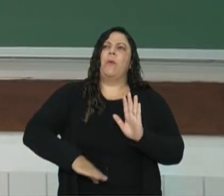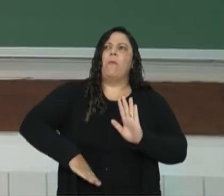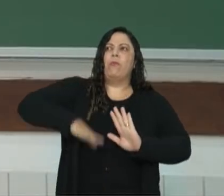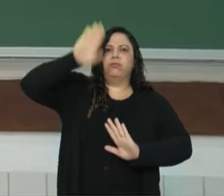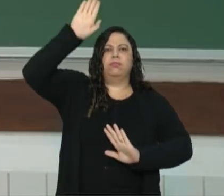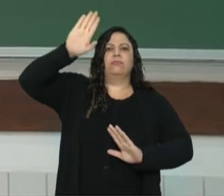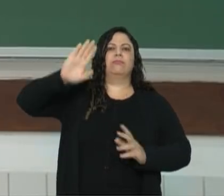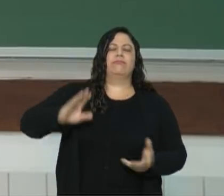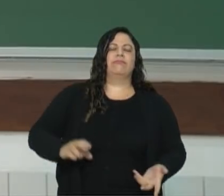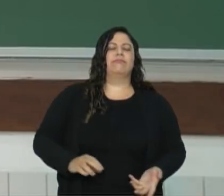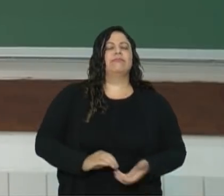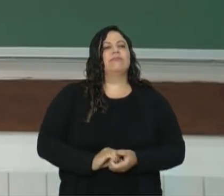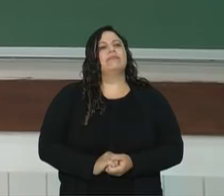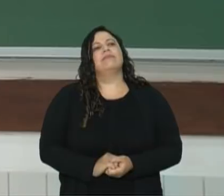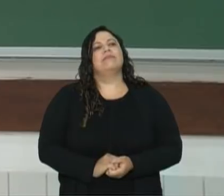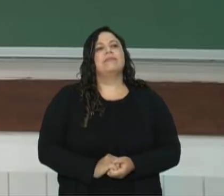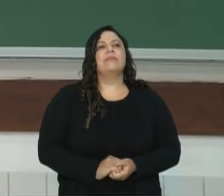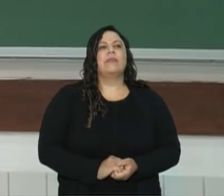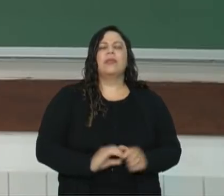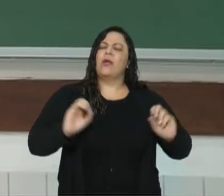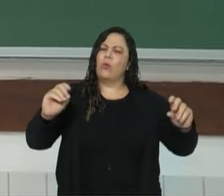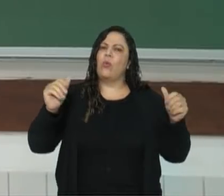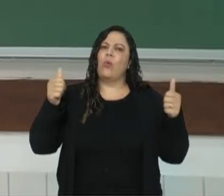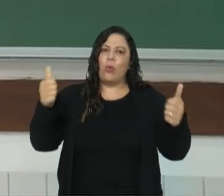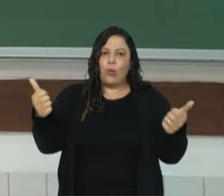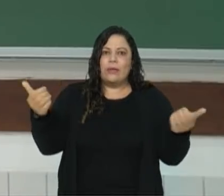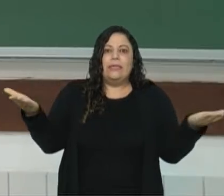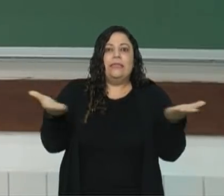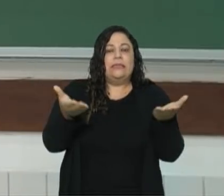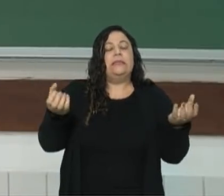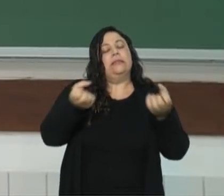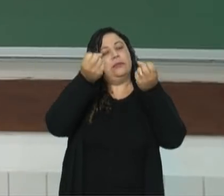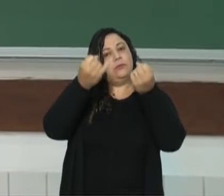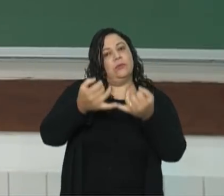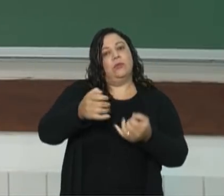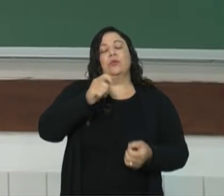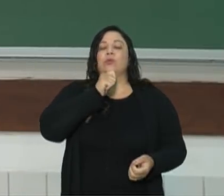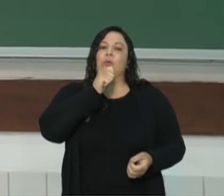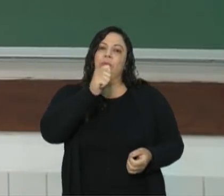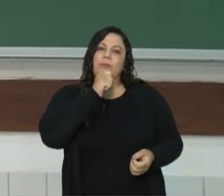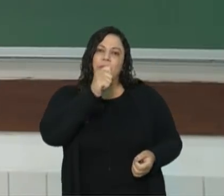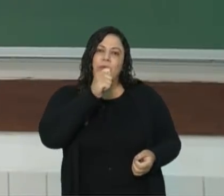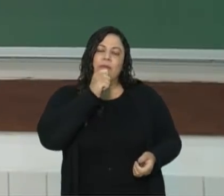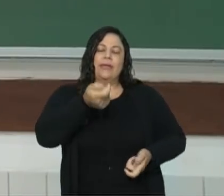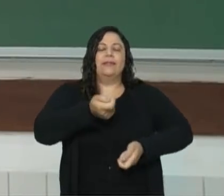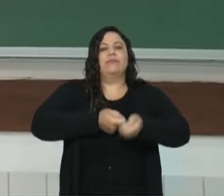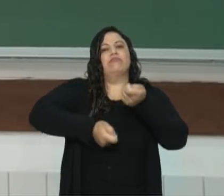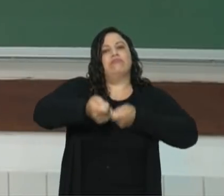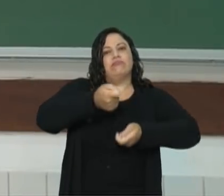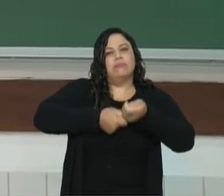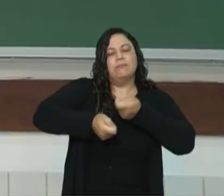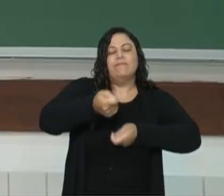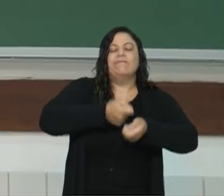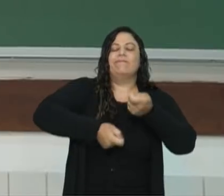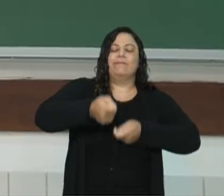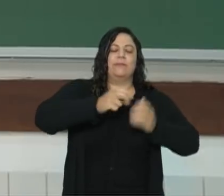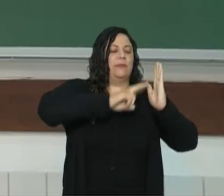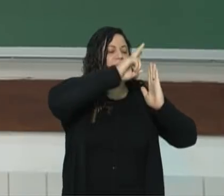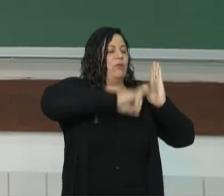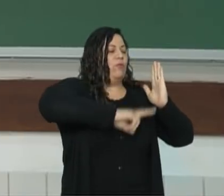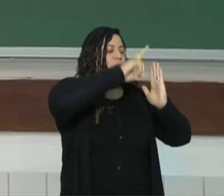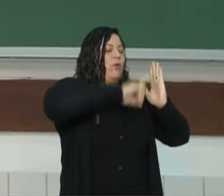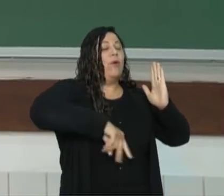ok? Ok, estamos falando da reportagem sobre finanças, lembram disso? Eu vou ler com